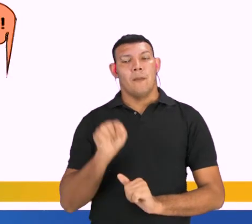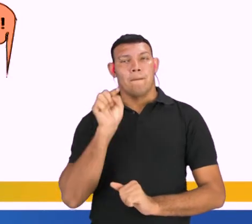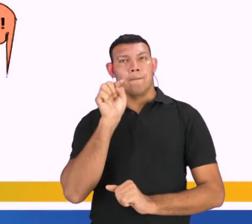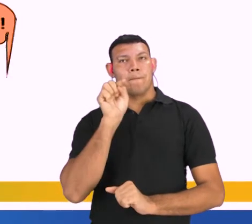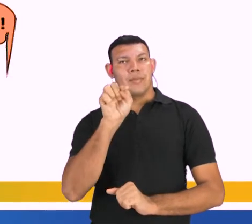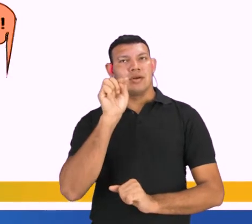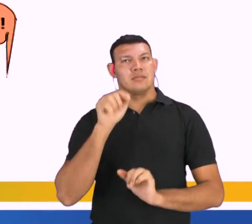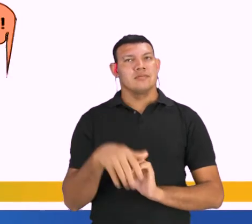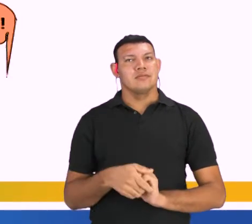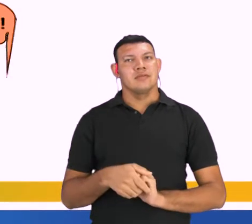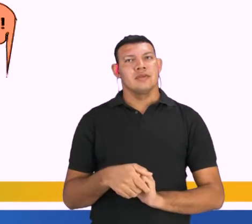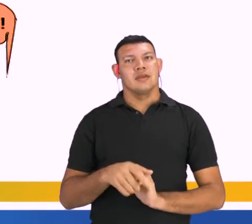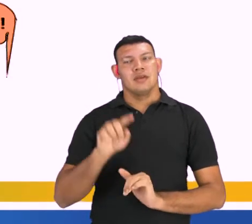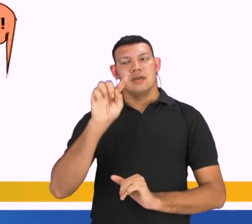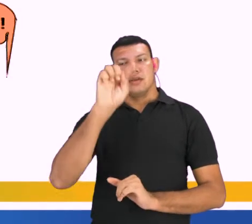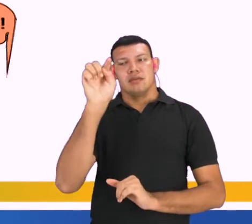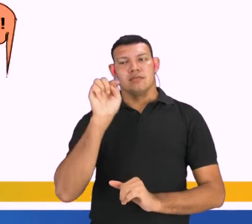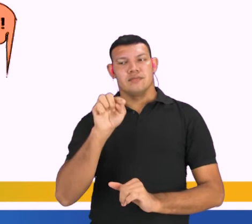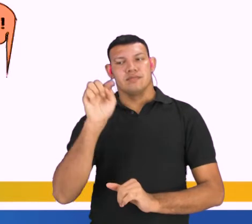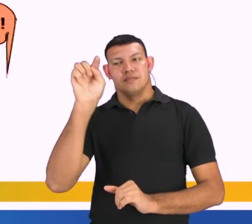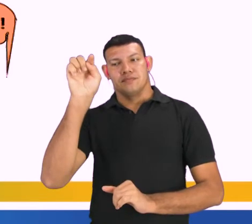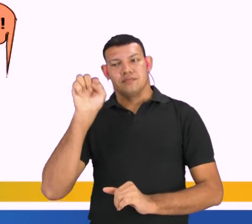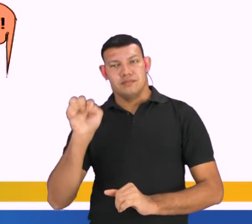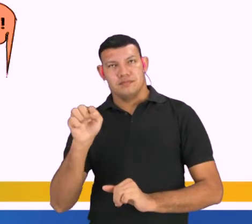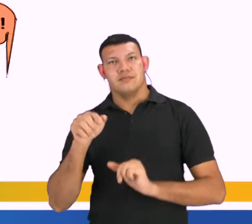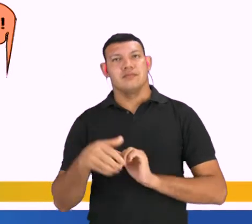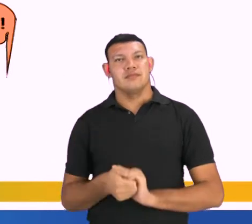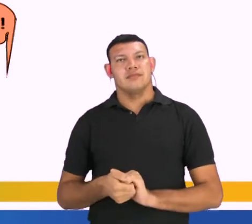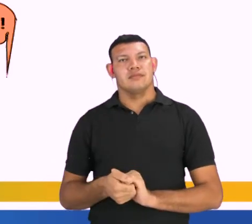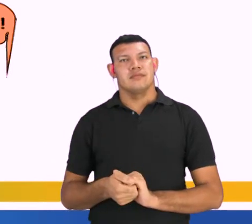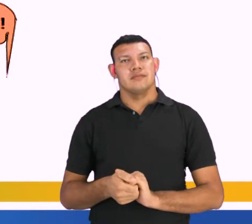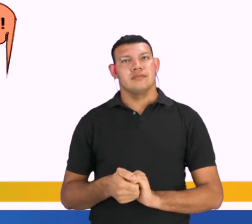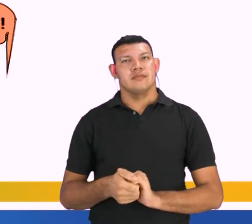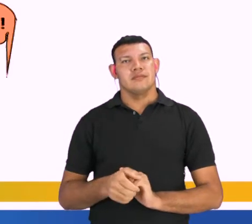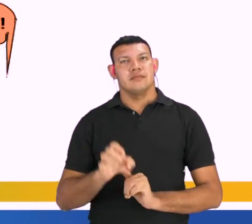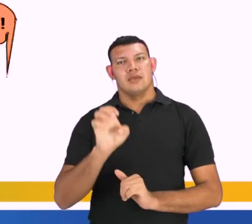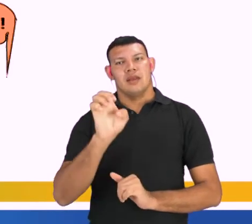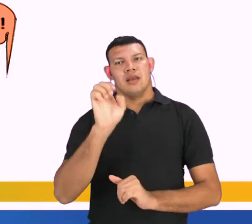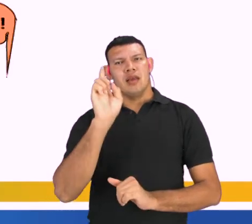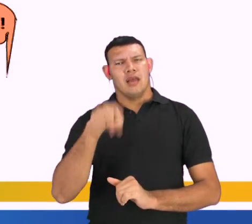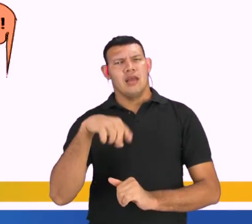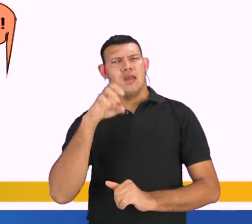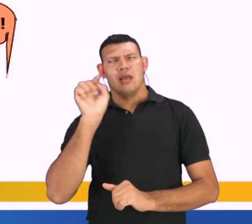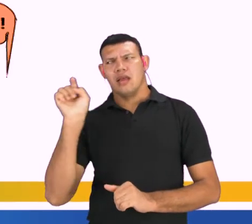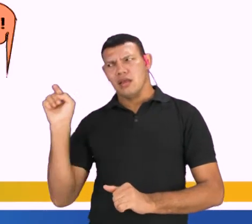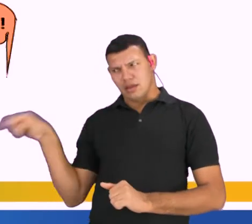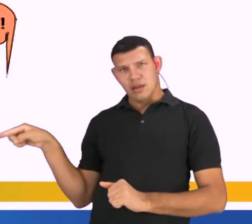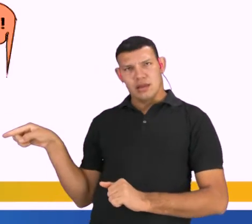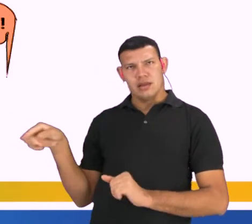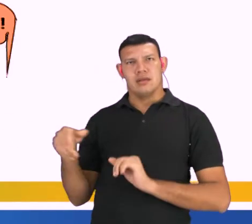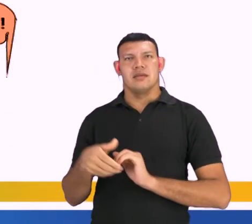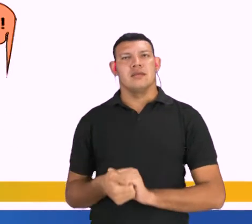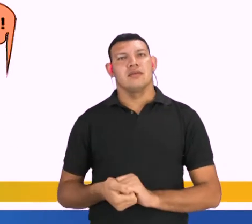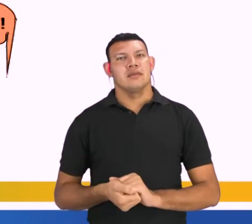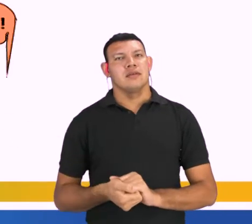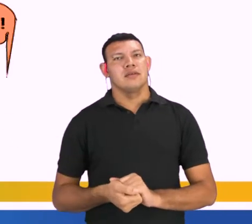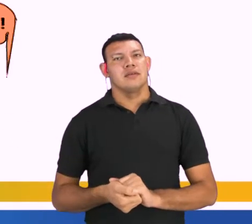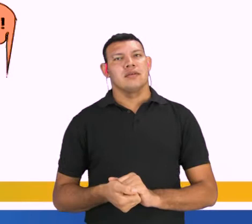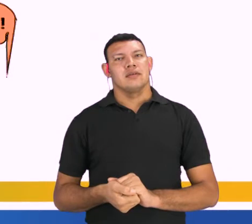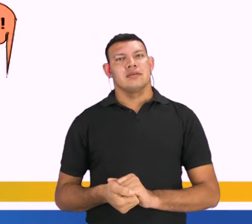ponto e a exclamação, é ela, das três exclamações, é